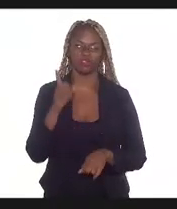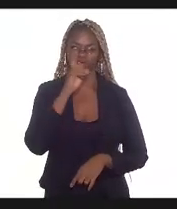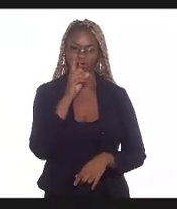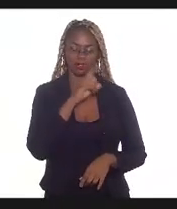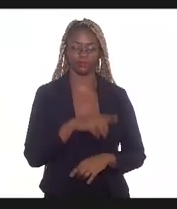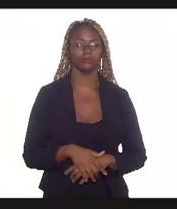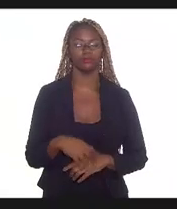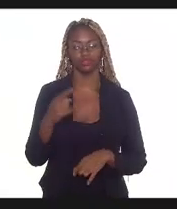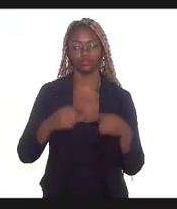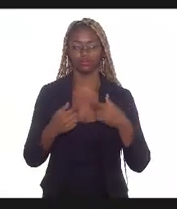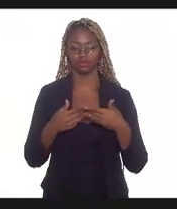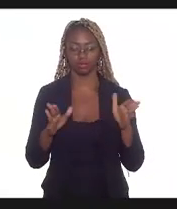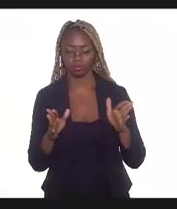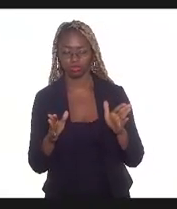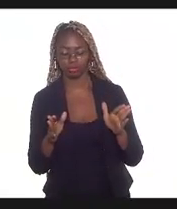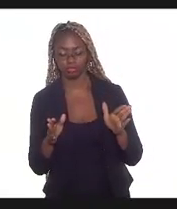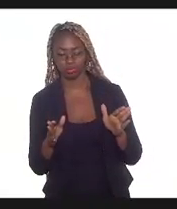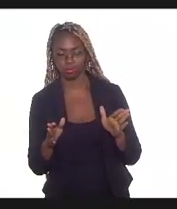Em discussão.